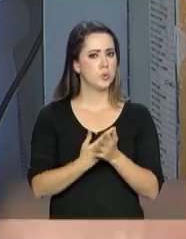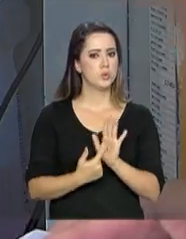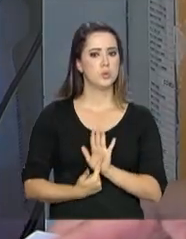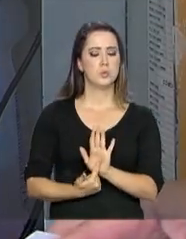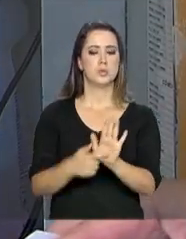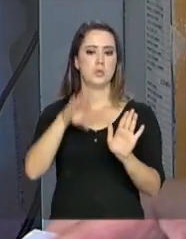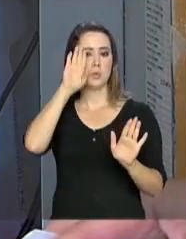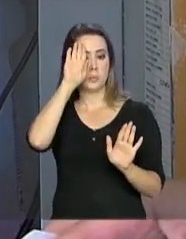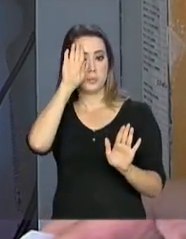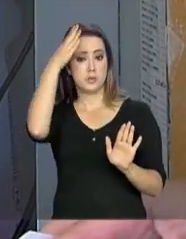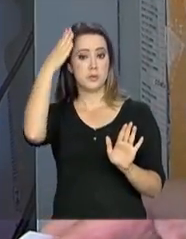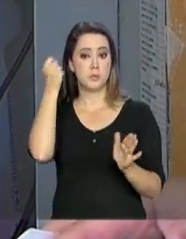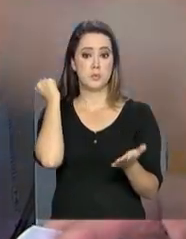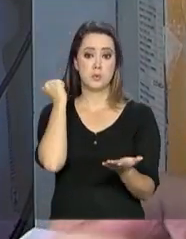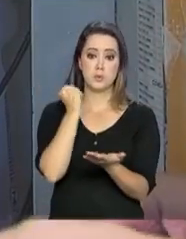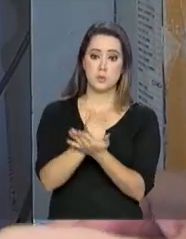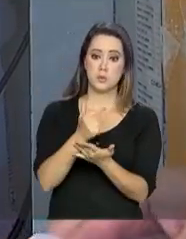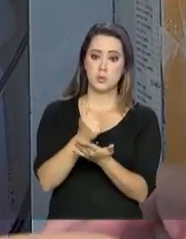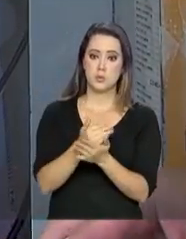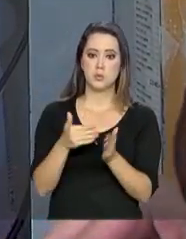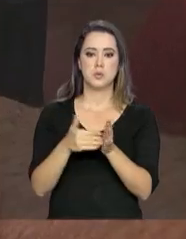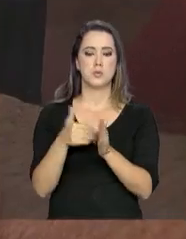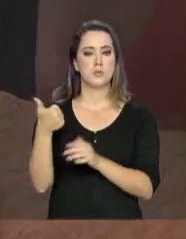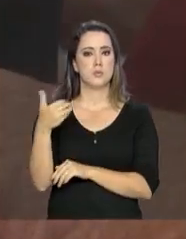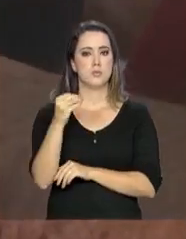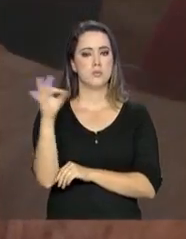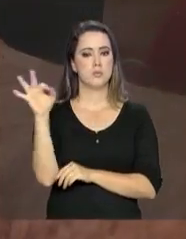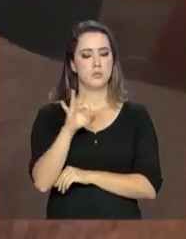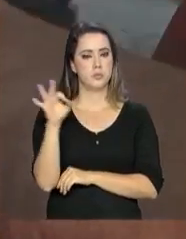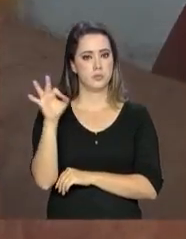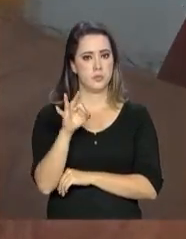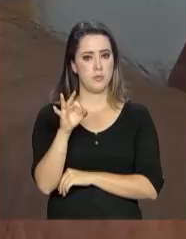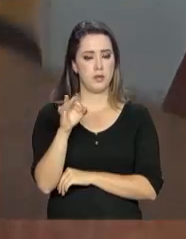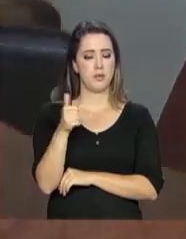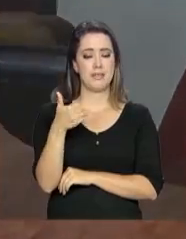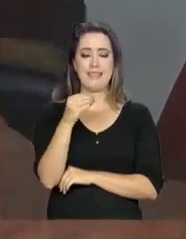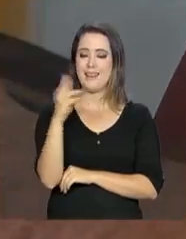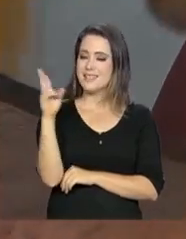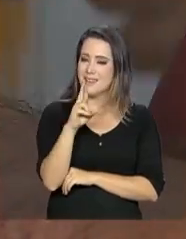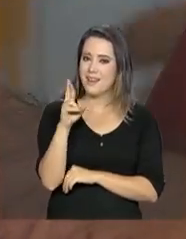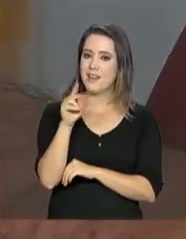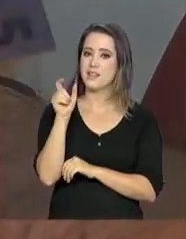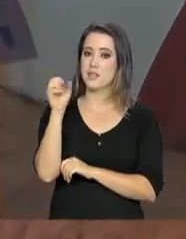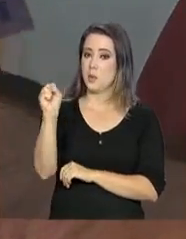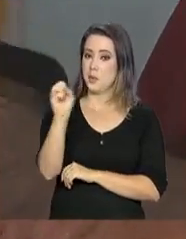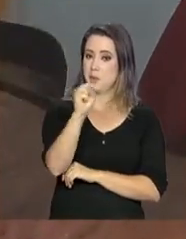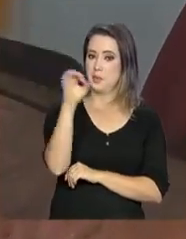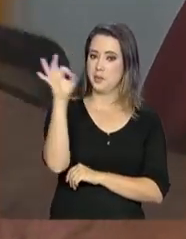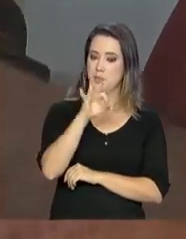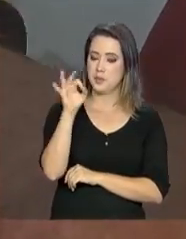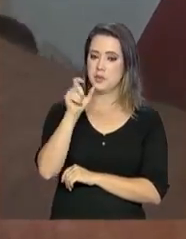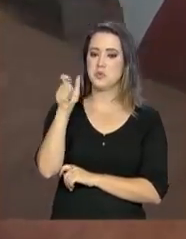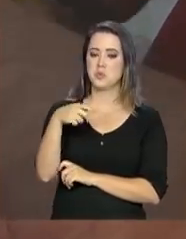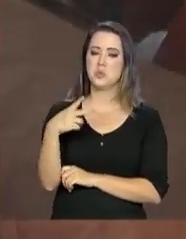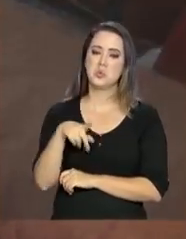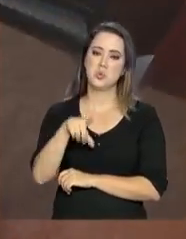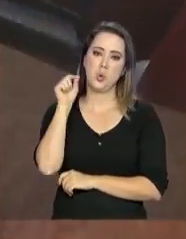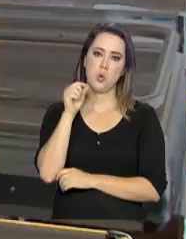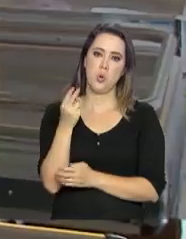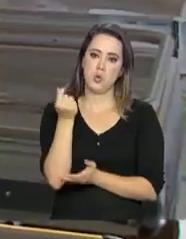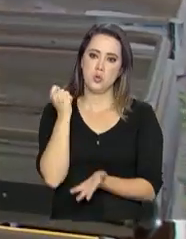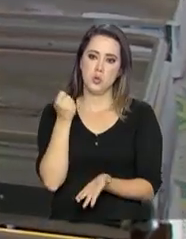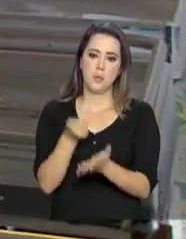que, principalmente em compras de até R$ 10, 88% da população prefere pagamento em